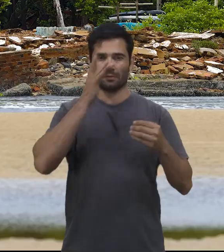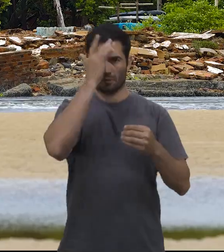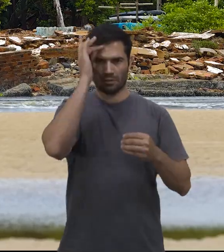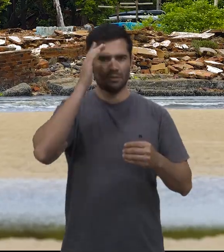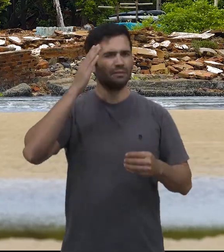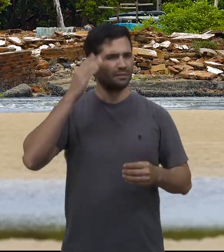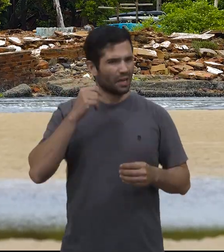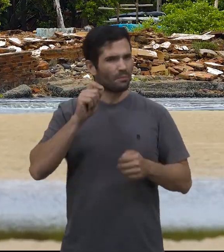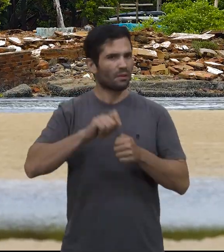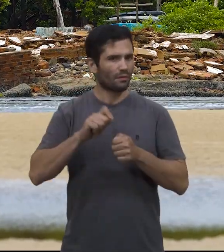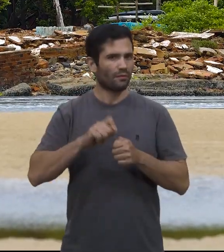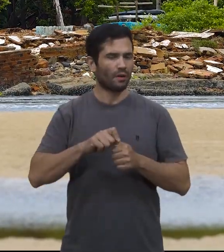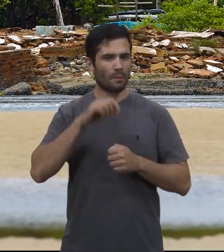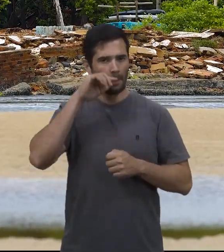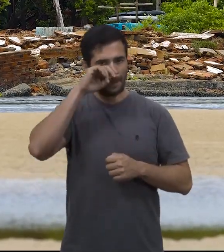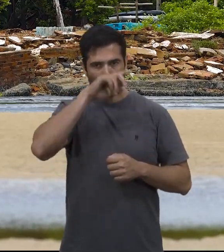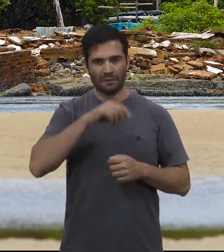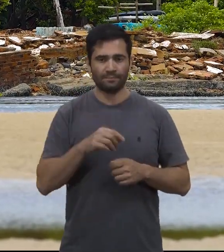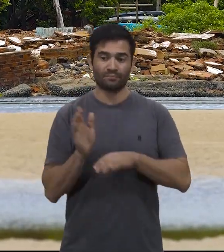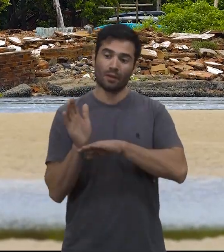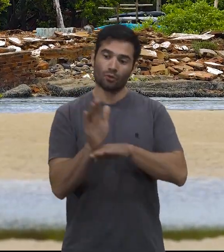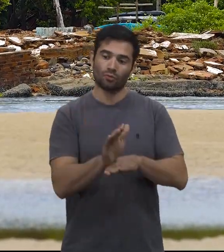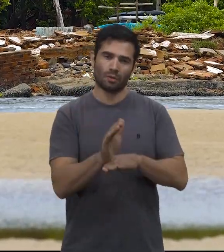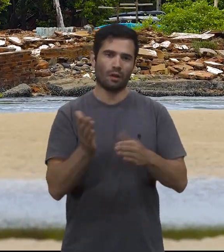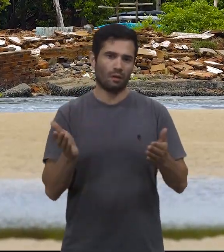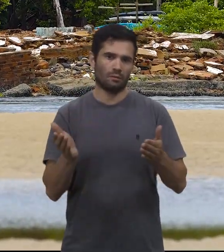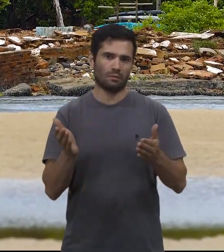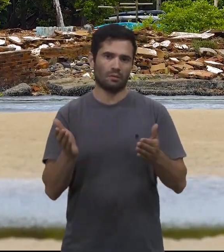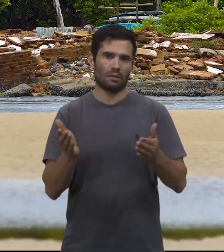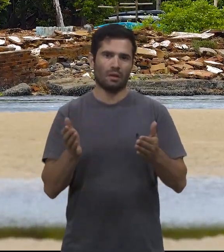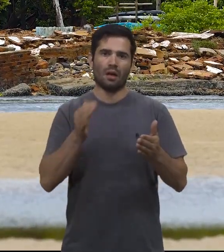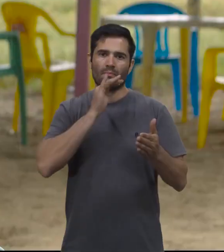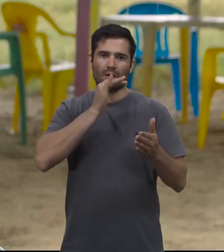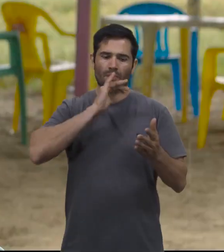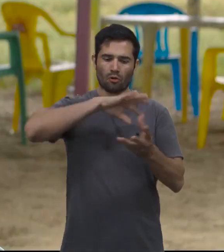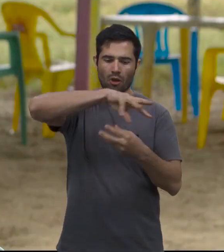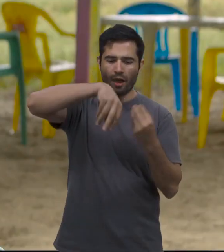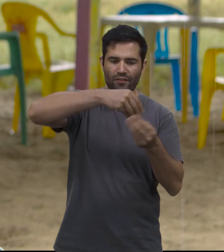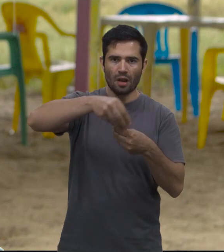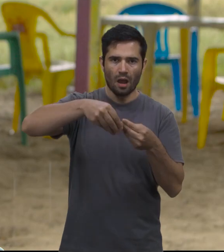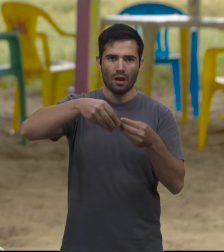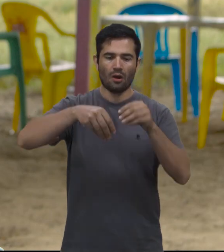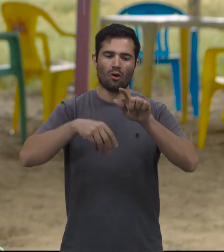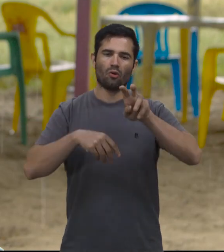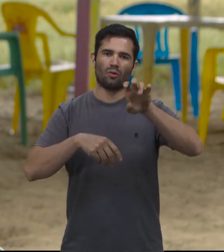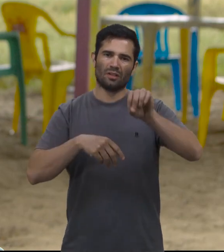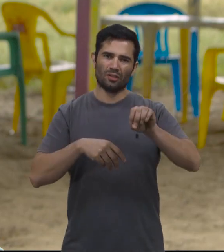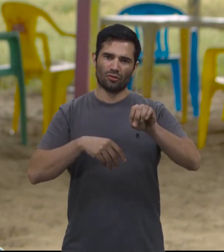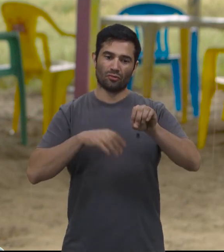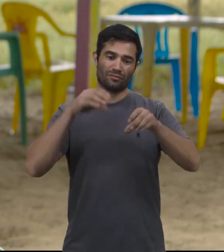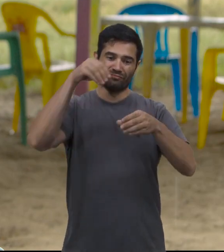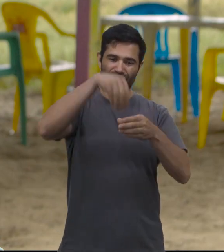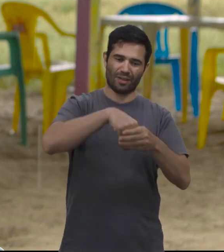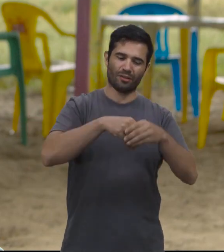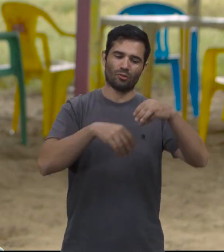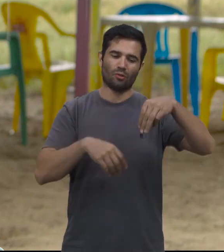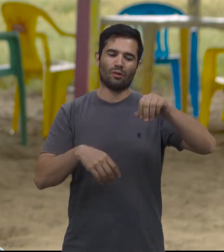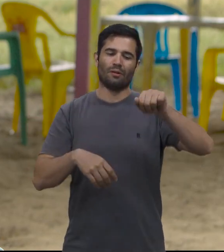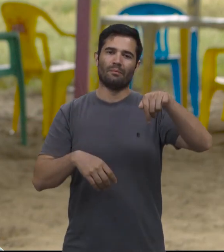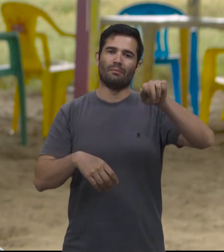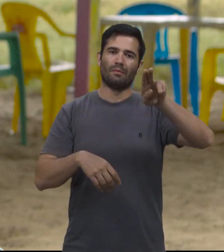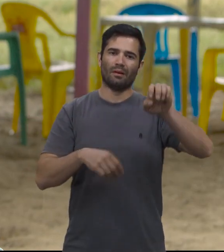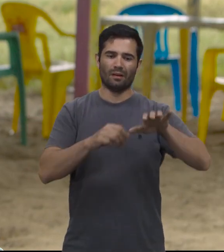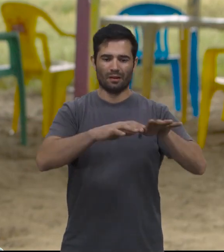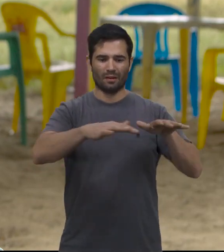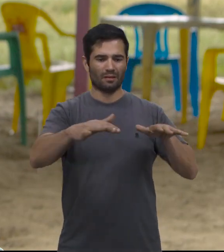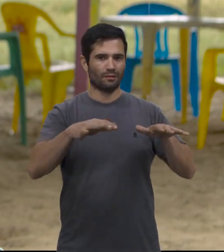Muita gente sabe o que eles fazem, que ajudar de rebolar o lixo dentro dos mangue, não